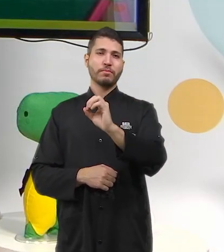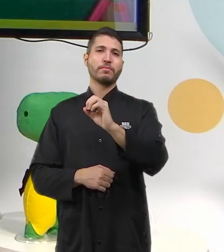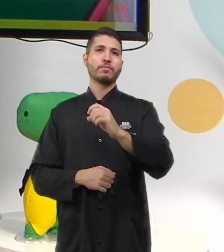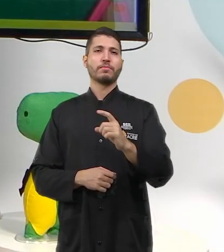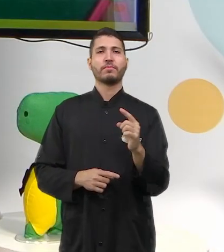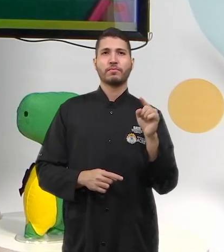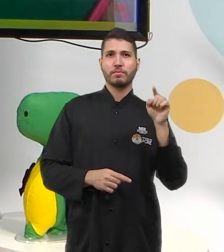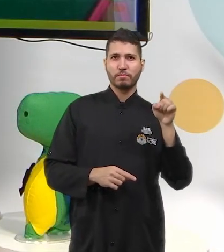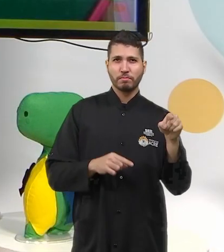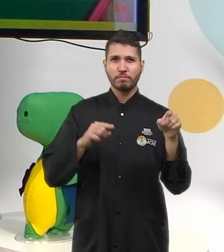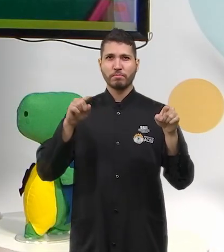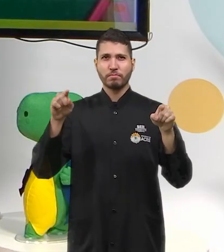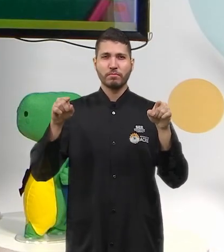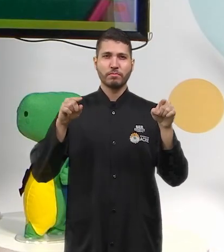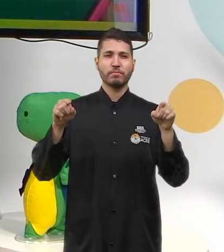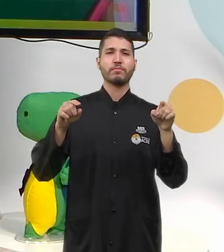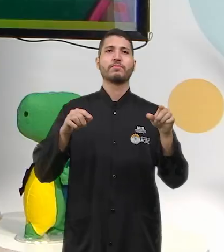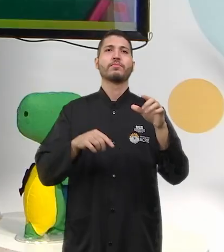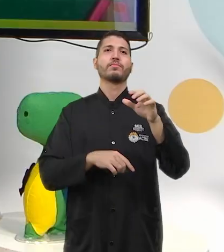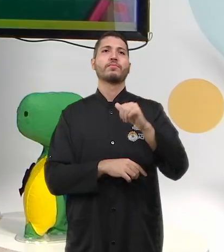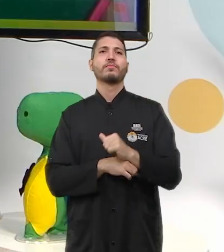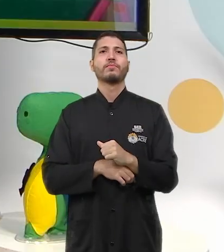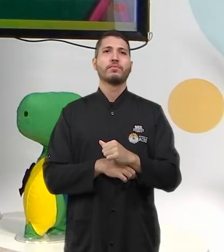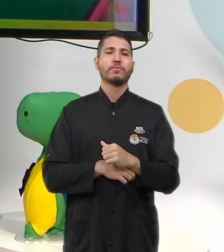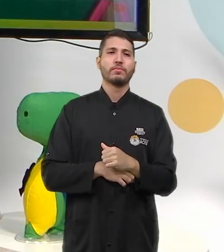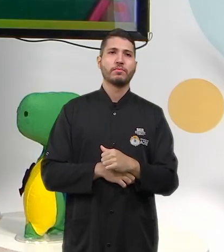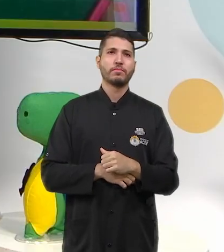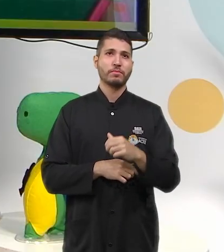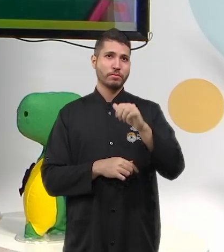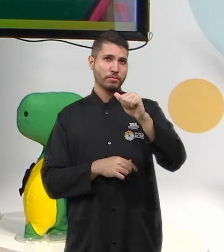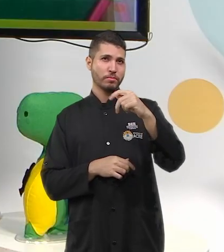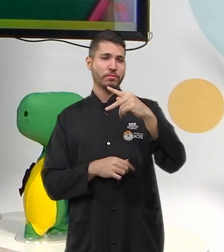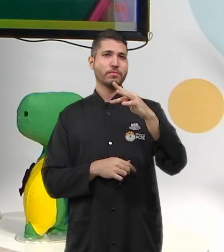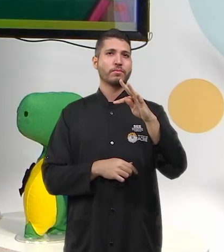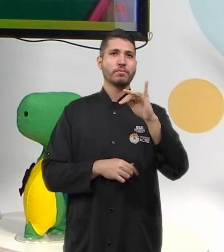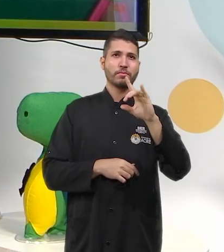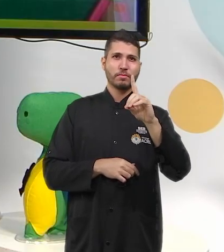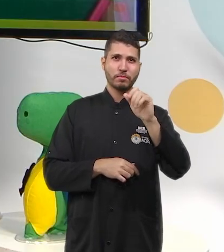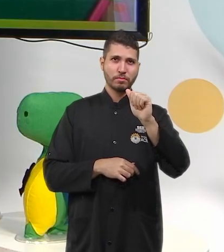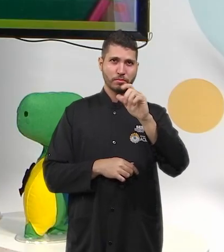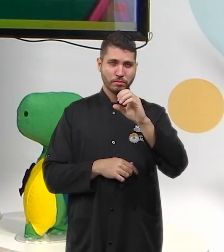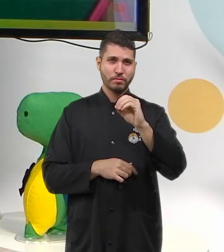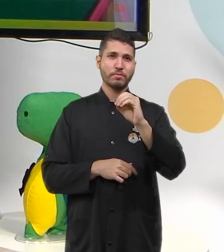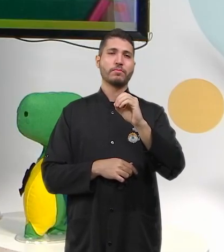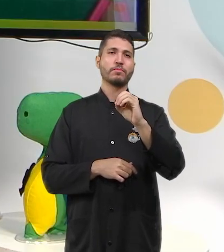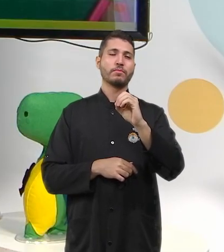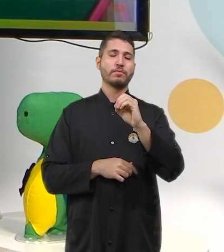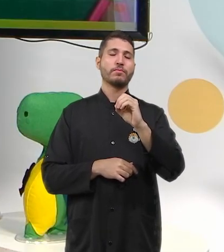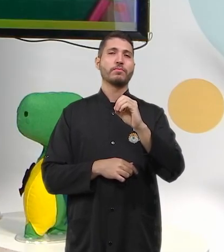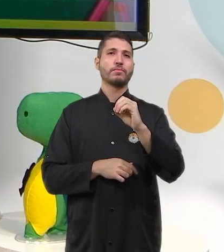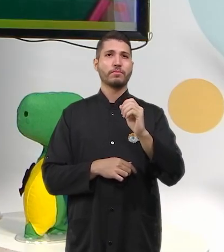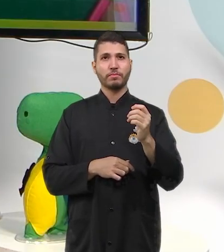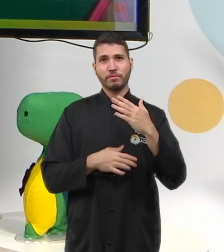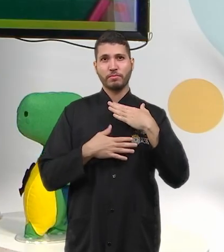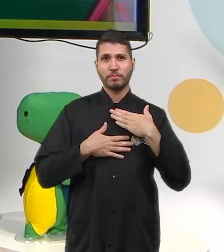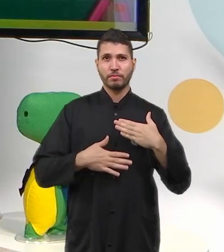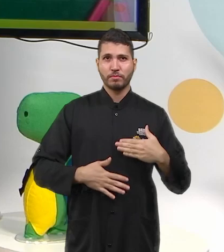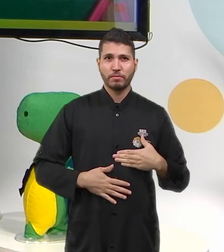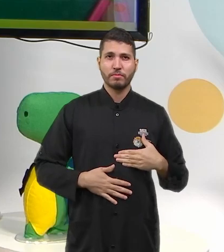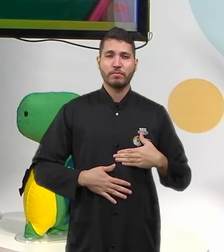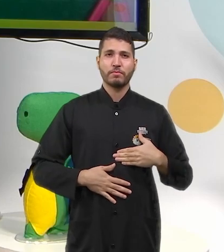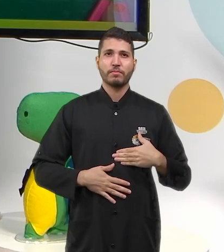concepção de aptidão física, e a capacidade física já começa a surgir como um elemento ali presente.